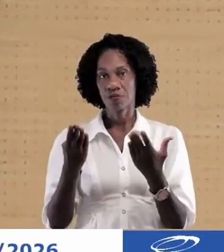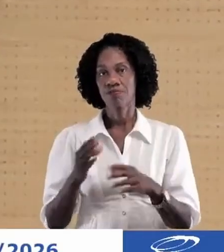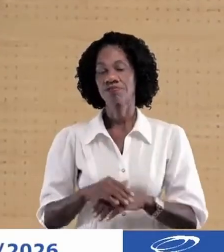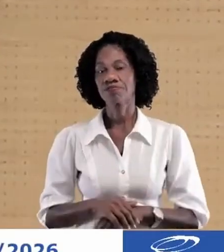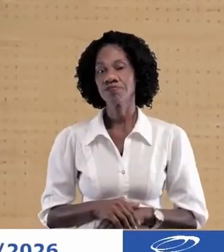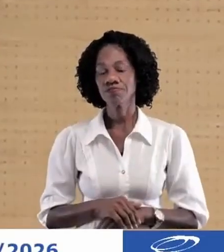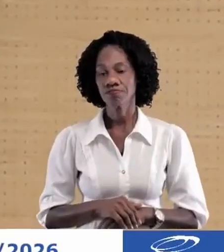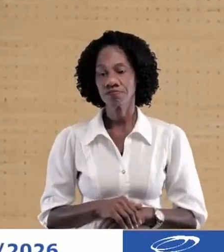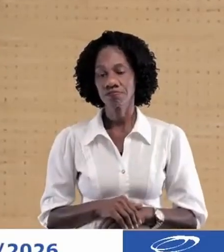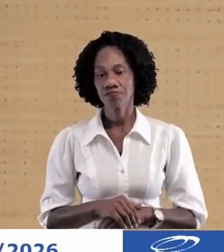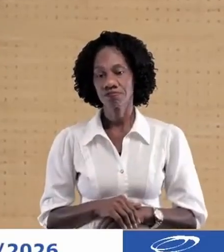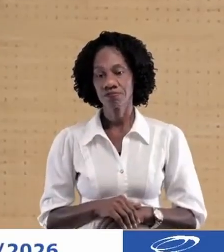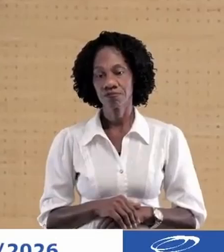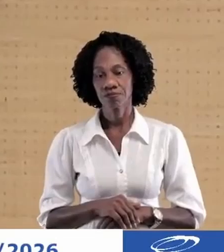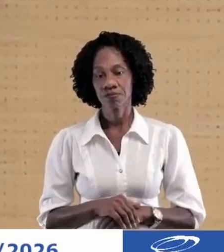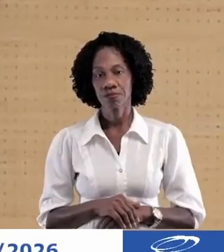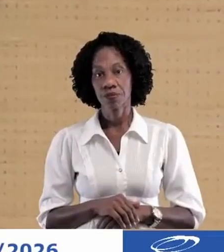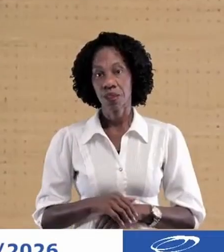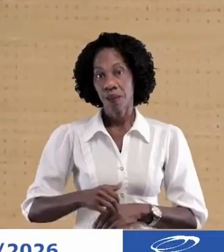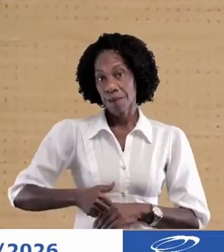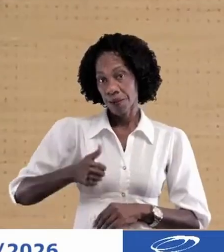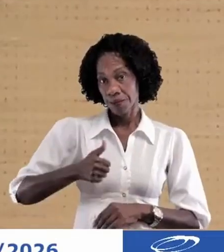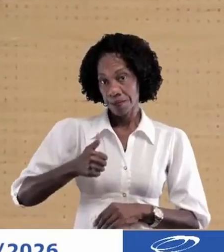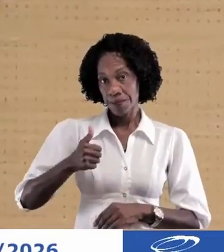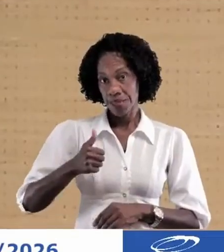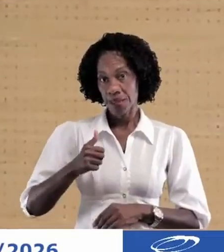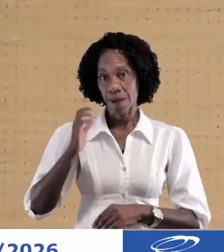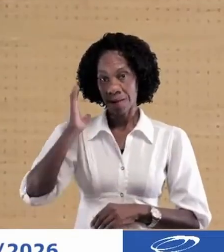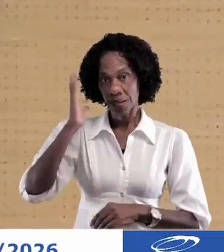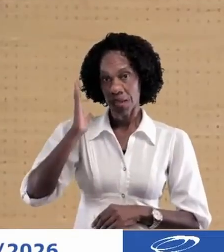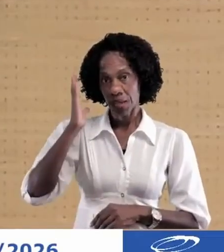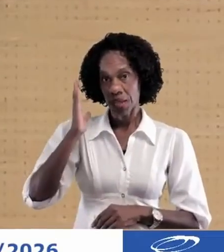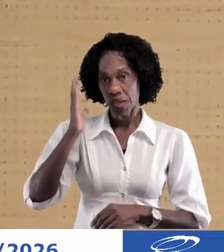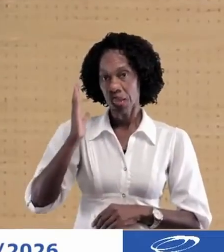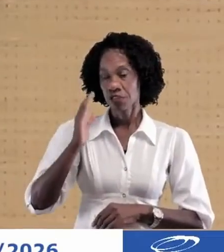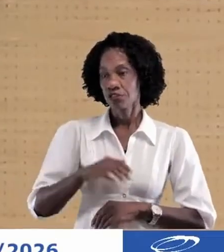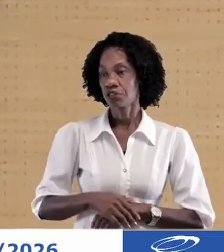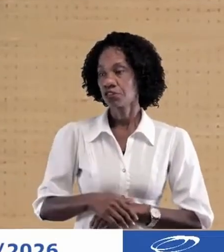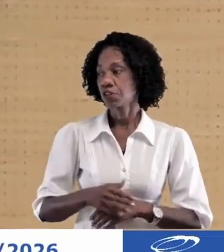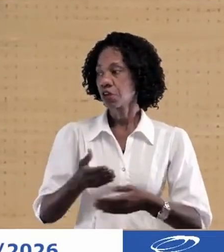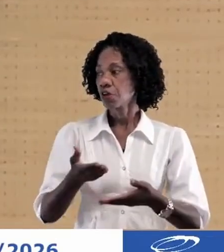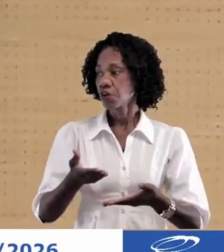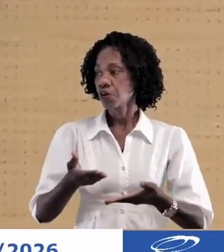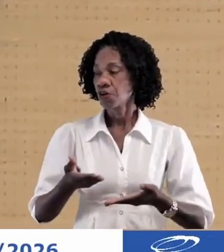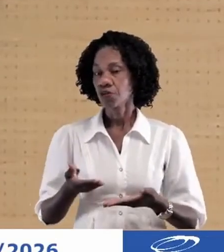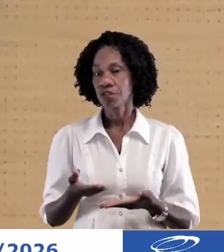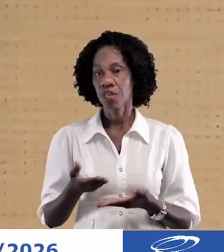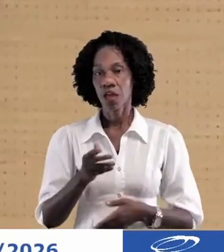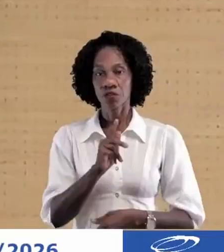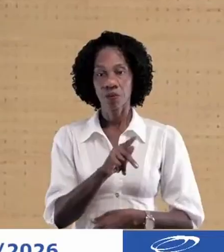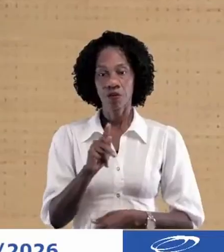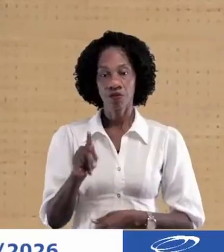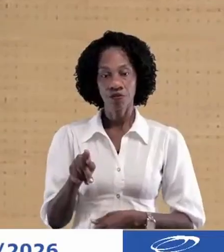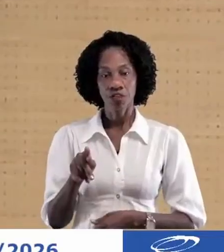rápido. A primeira palestra de hoje será ministrada pelo nosso convidado internacional, o professor Mats Bye,